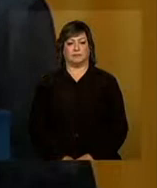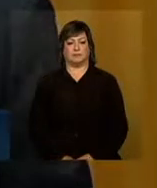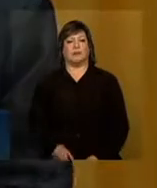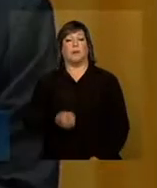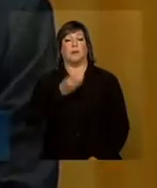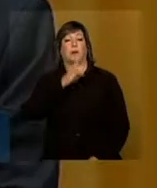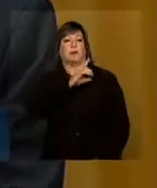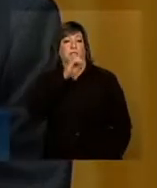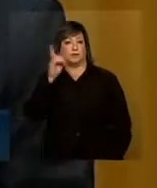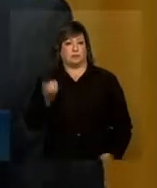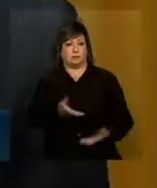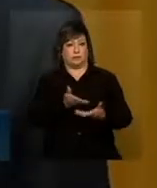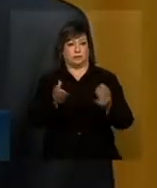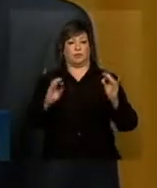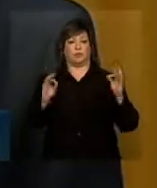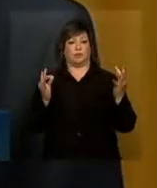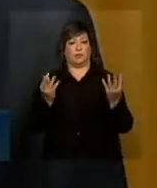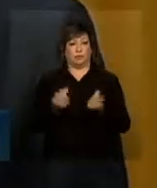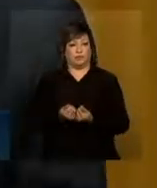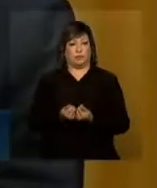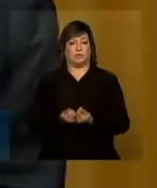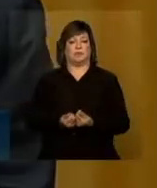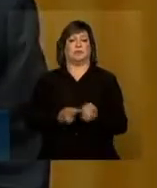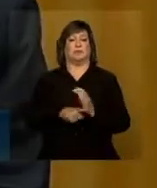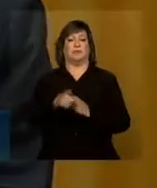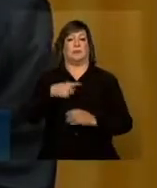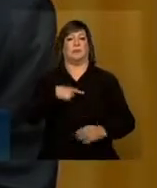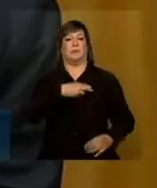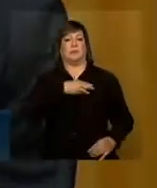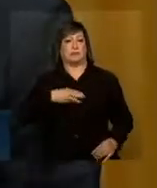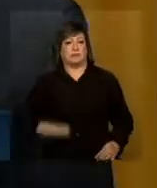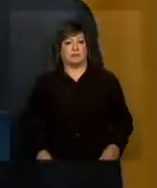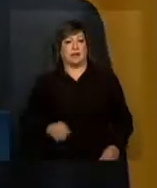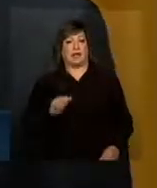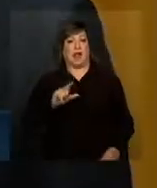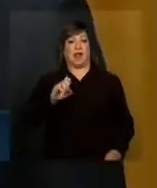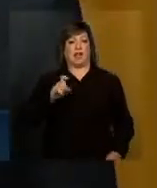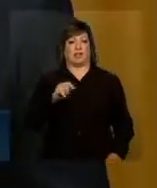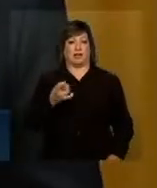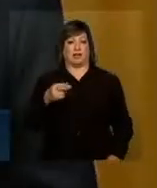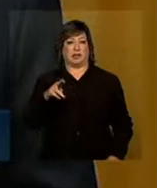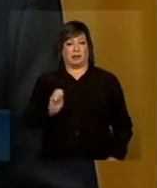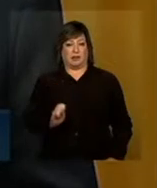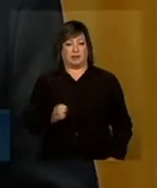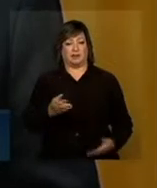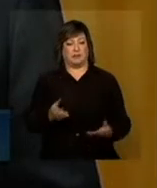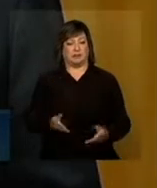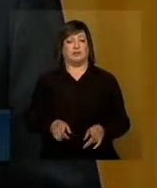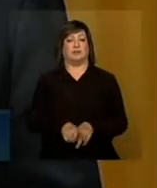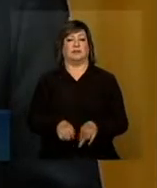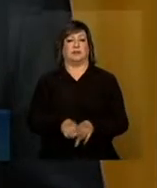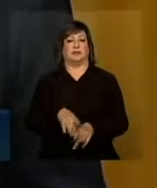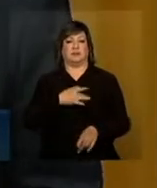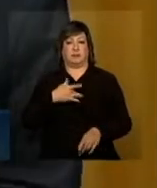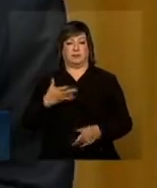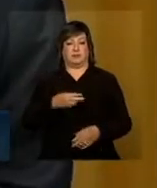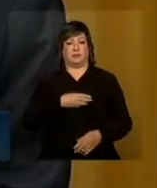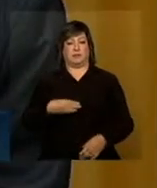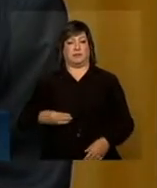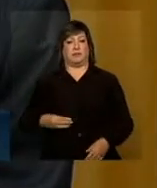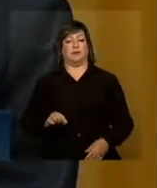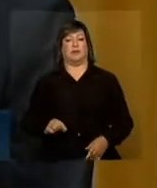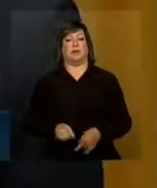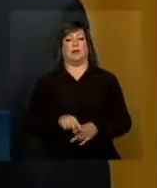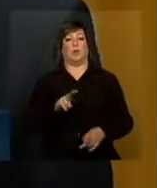Bom dia a todos e a todas, senhor ministro Alexandre Padilha, nossos companheiros